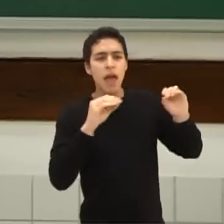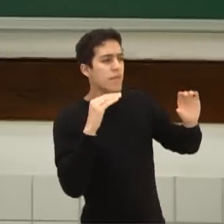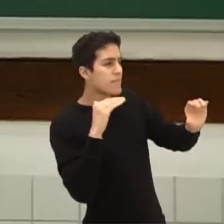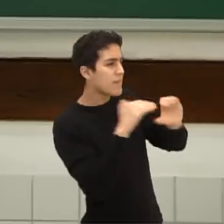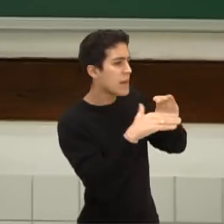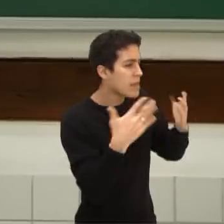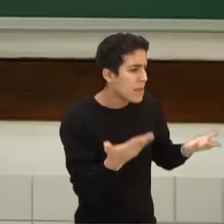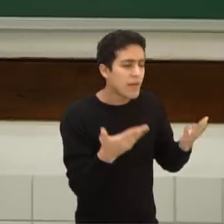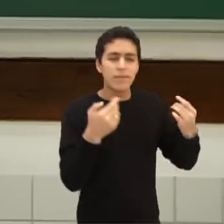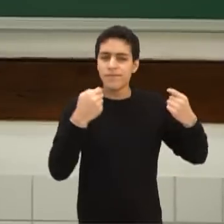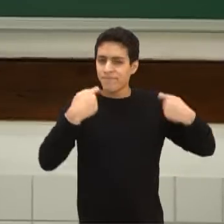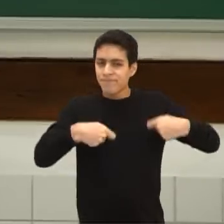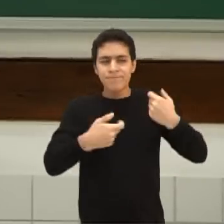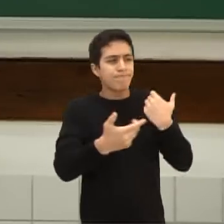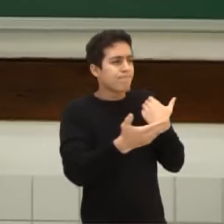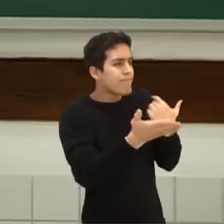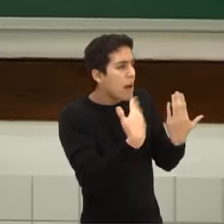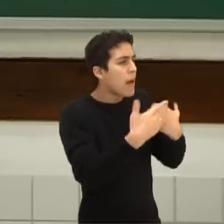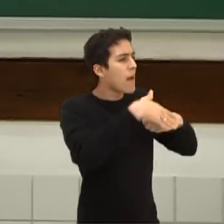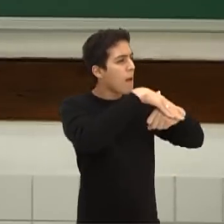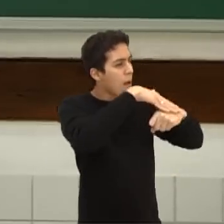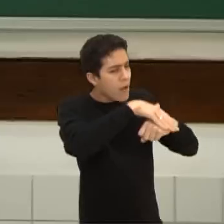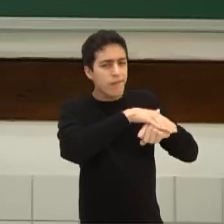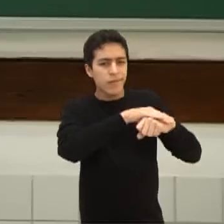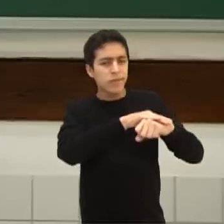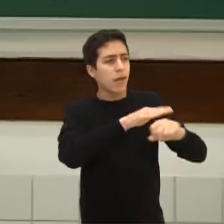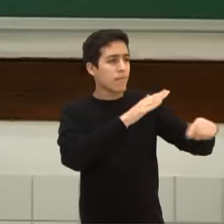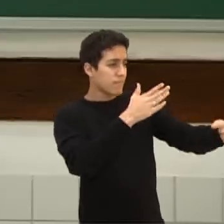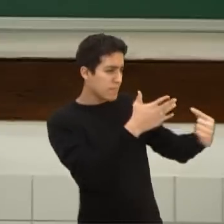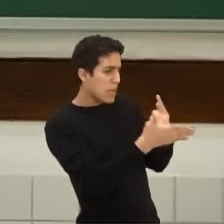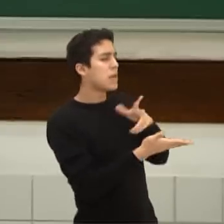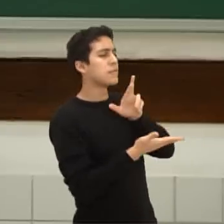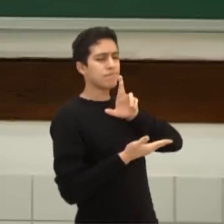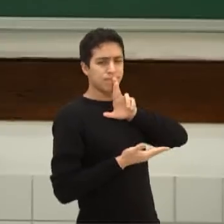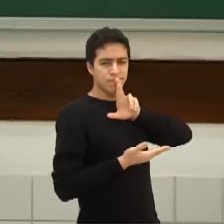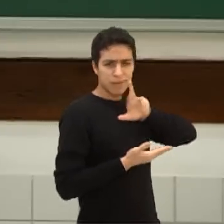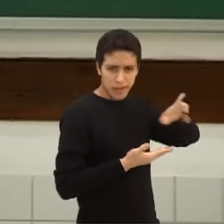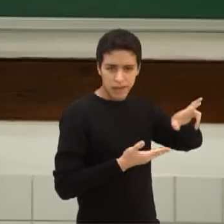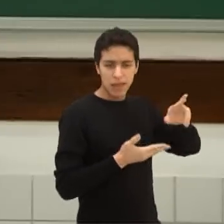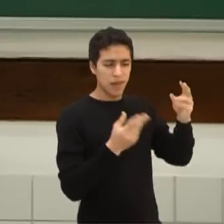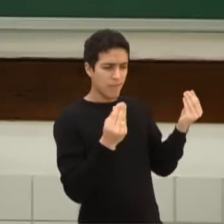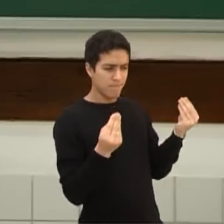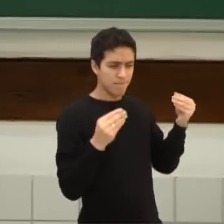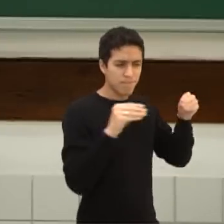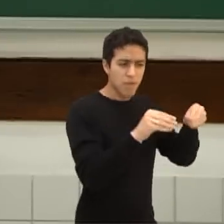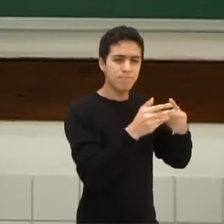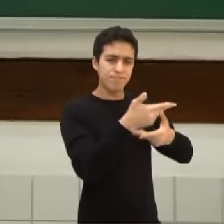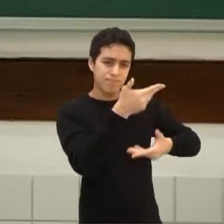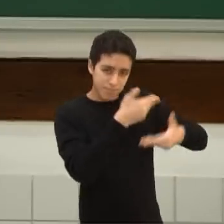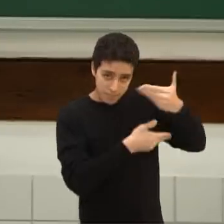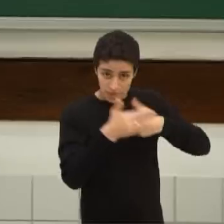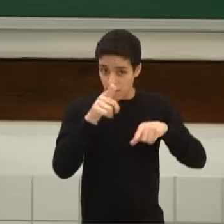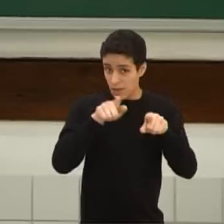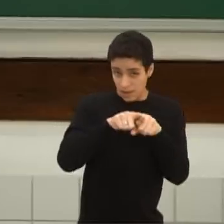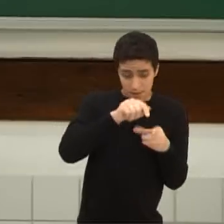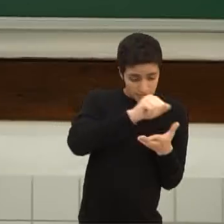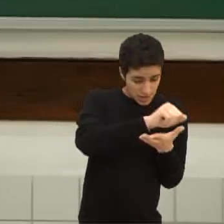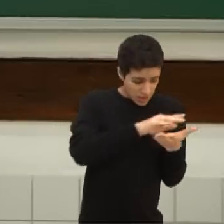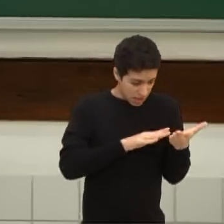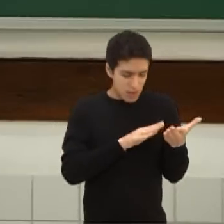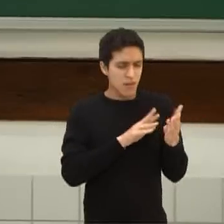ele. Vocês têm que falar, vocês têm que responder o prof quando ele mandar alguma coisa lá para vocês, resolver as